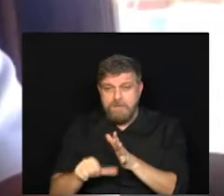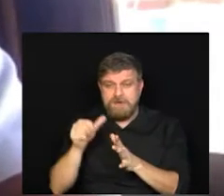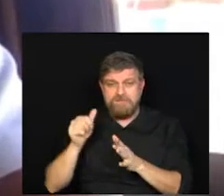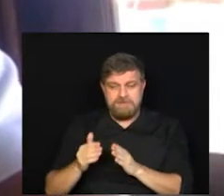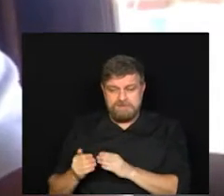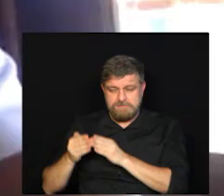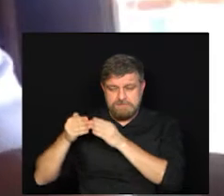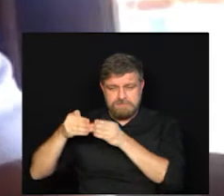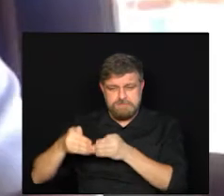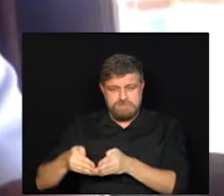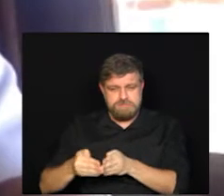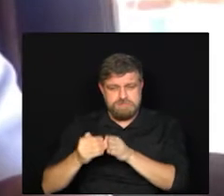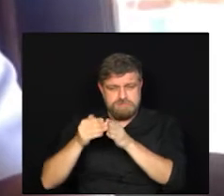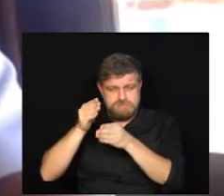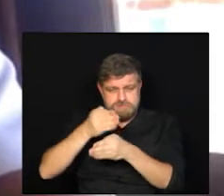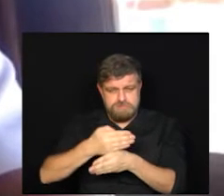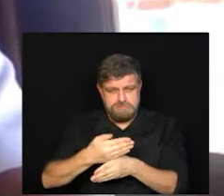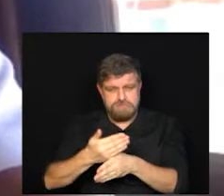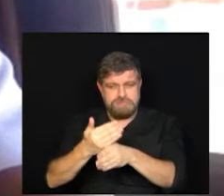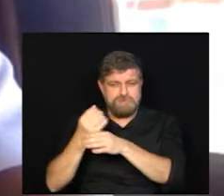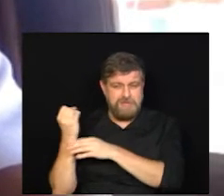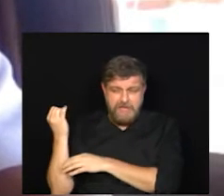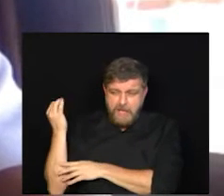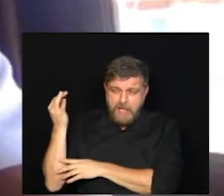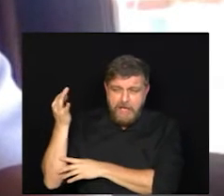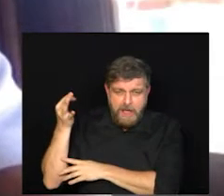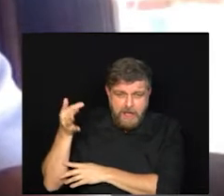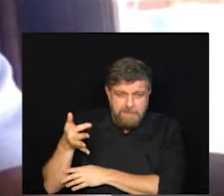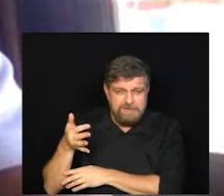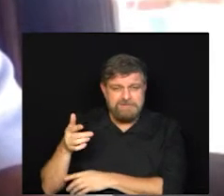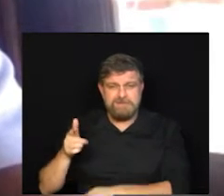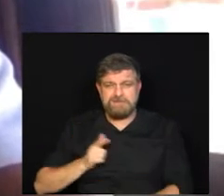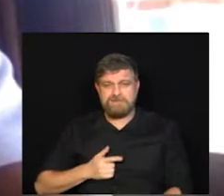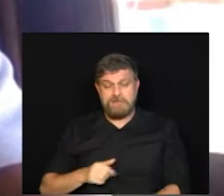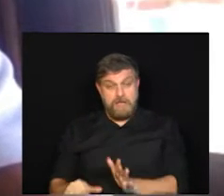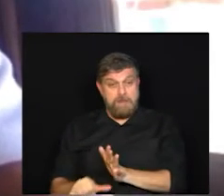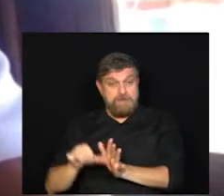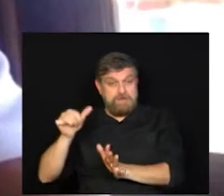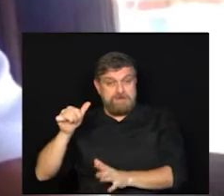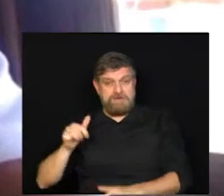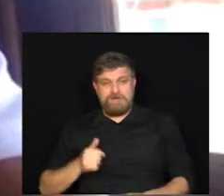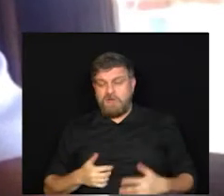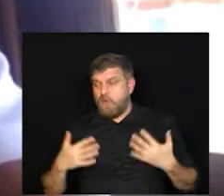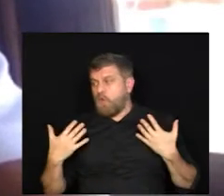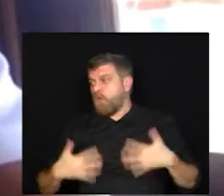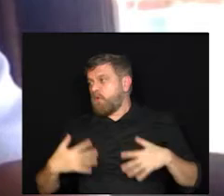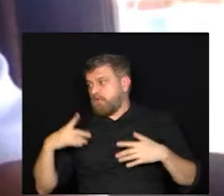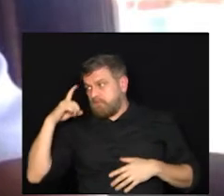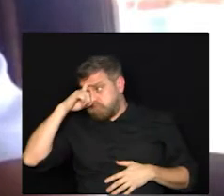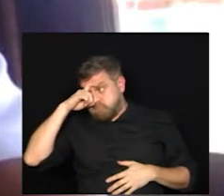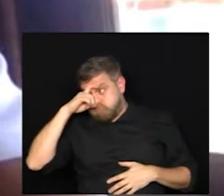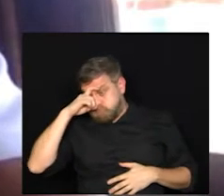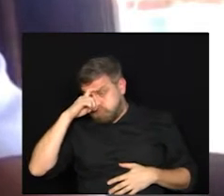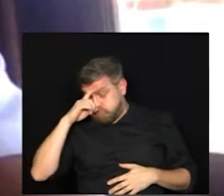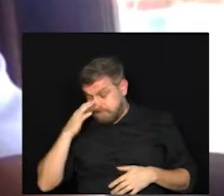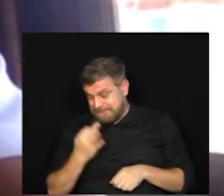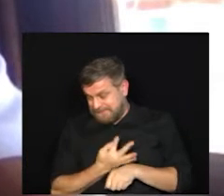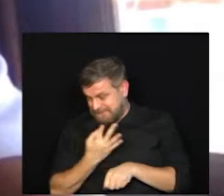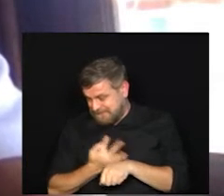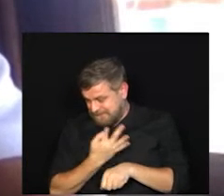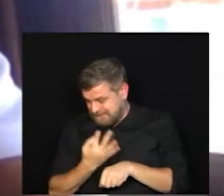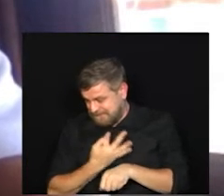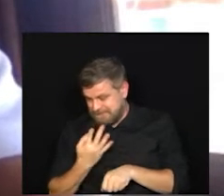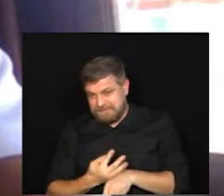entrando de madrugada no canal, então foi difícil, foi tenso, né? Foi uma coisa